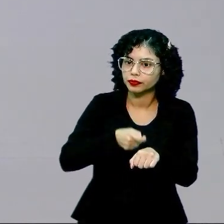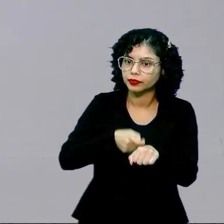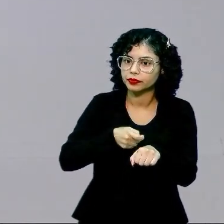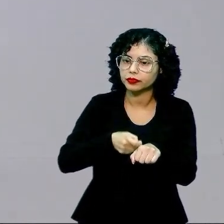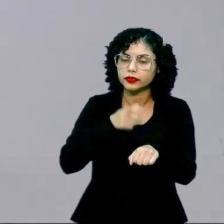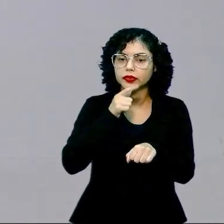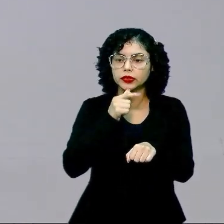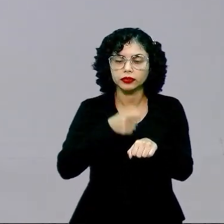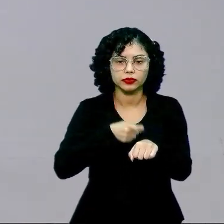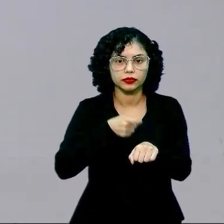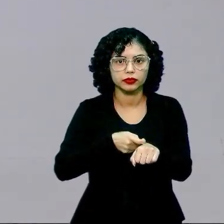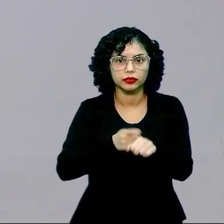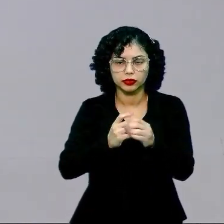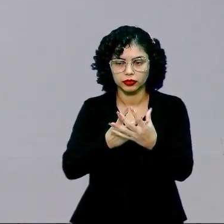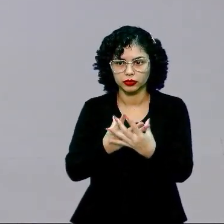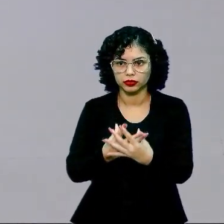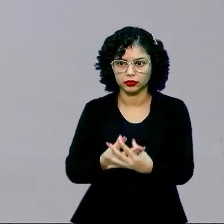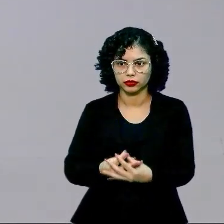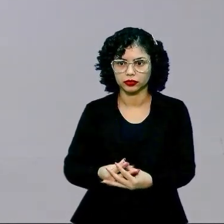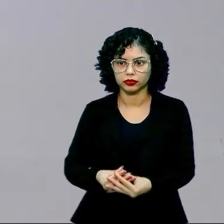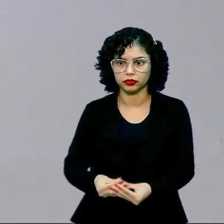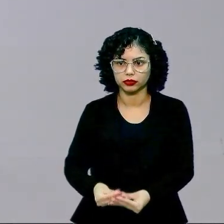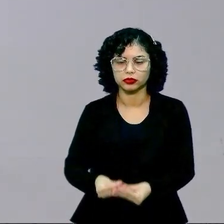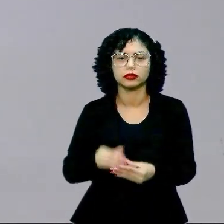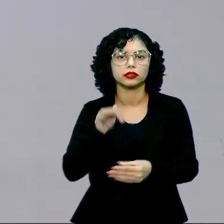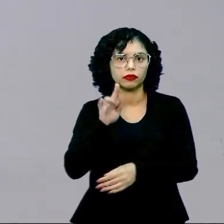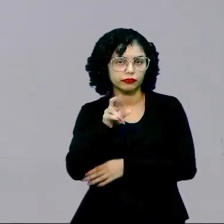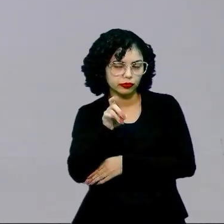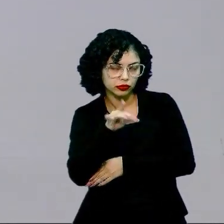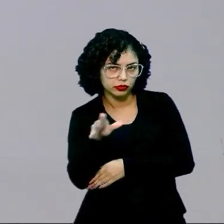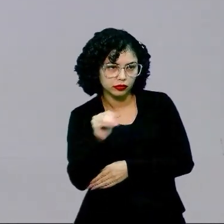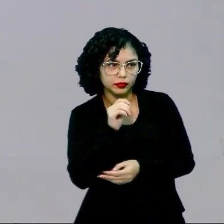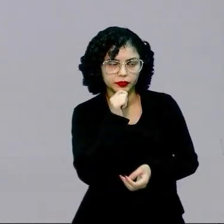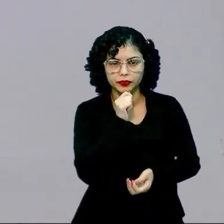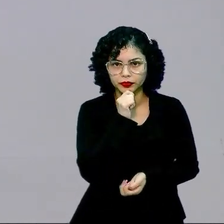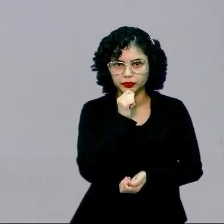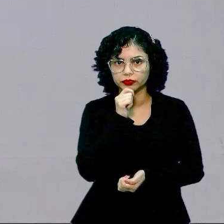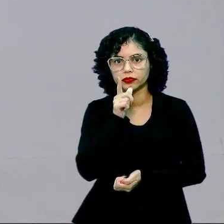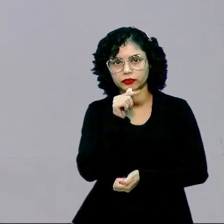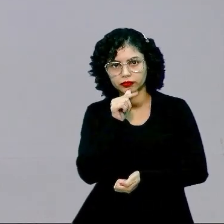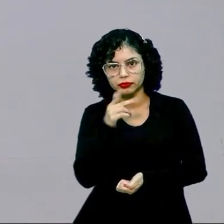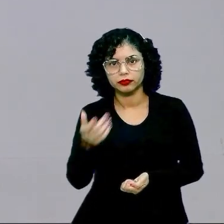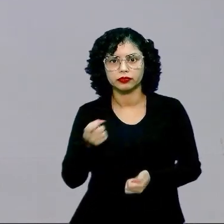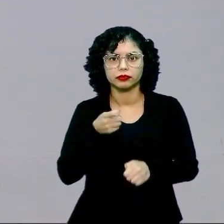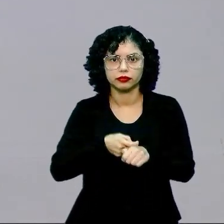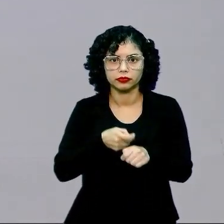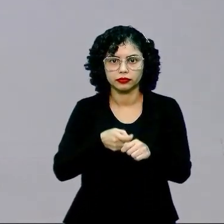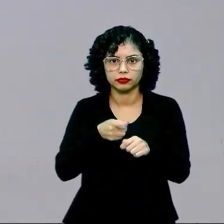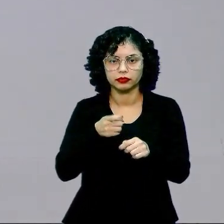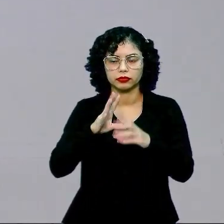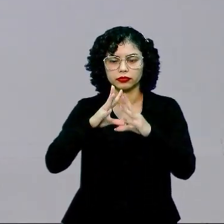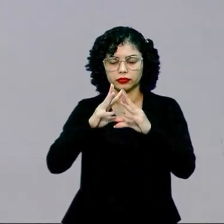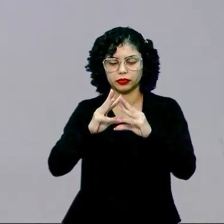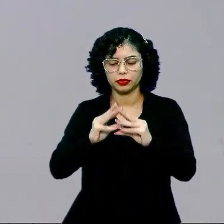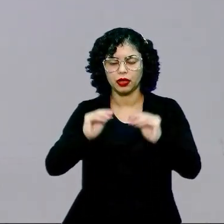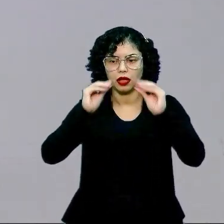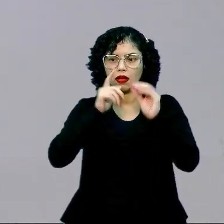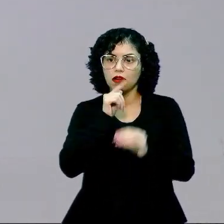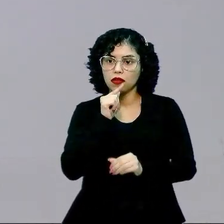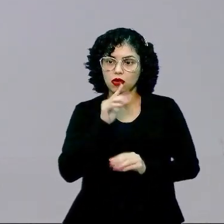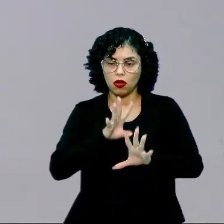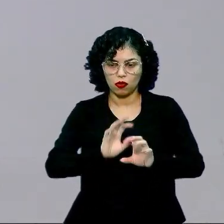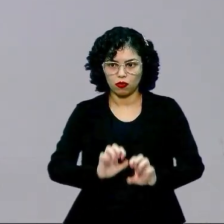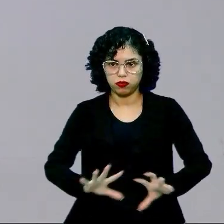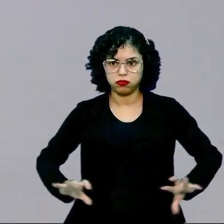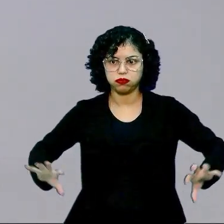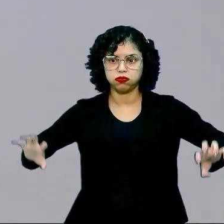sólido, a água está sólida, vai derreter, então você está fundindo, tá? Então a água está líquida e ela vai evaporar, ela